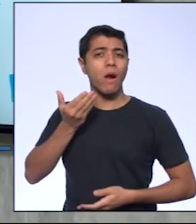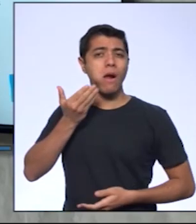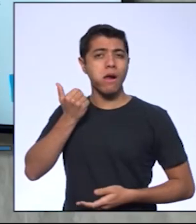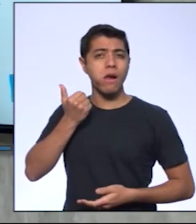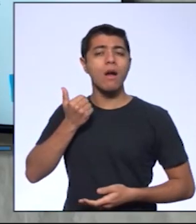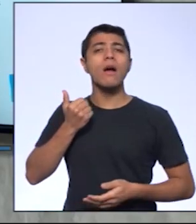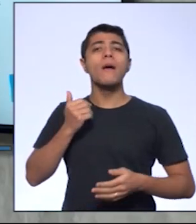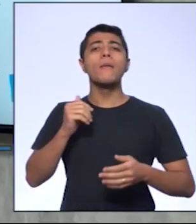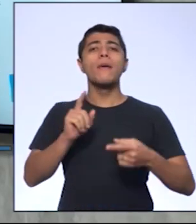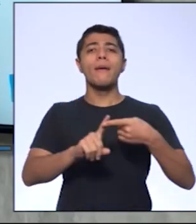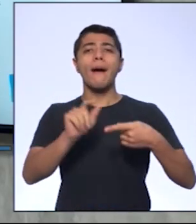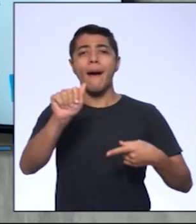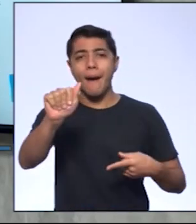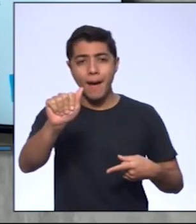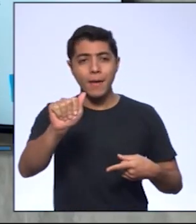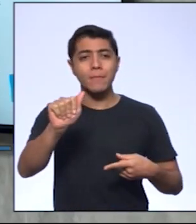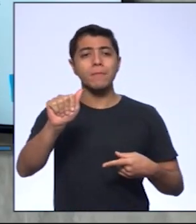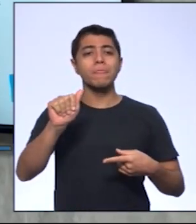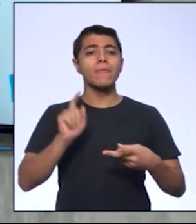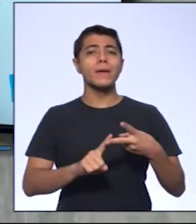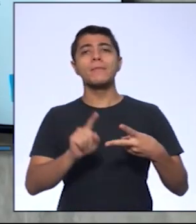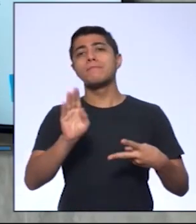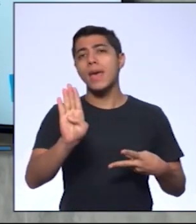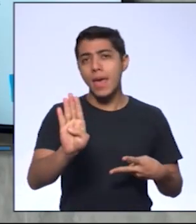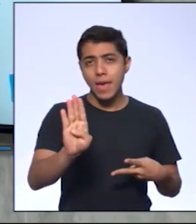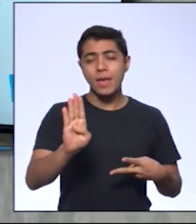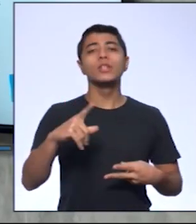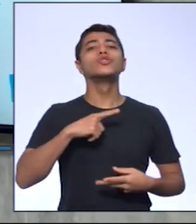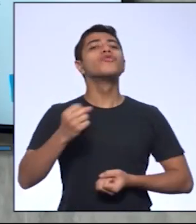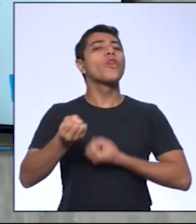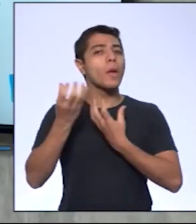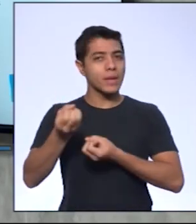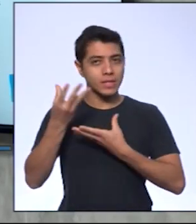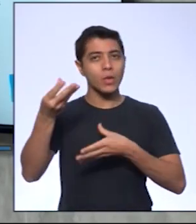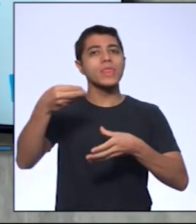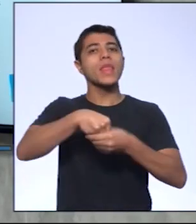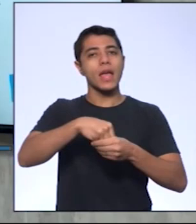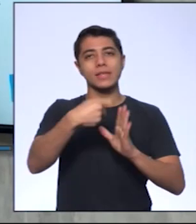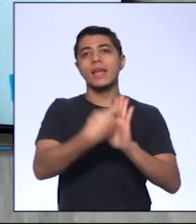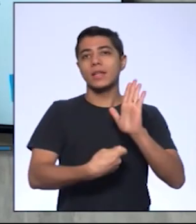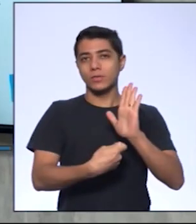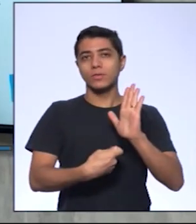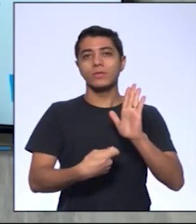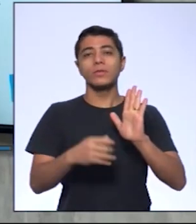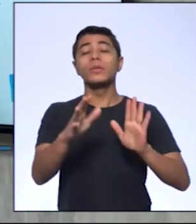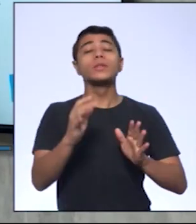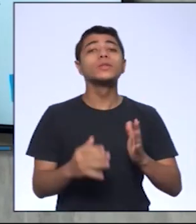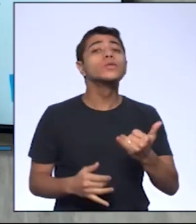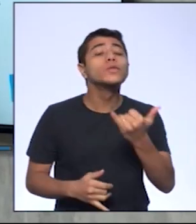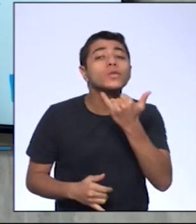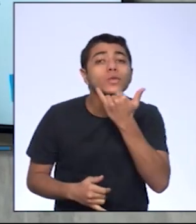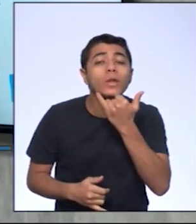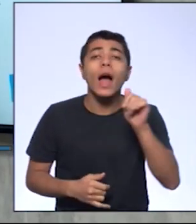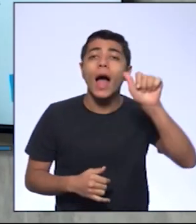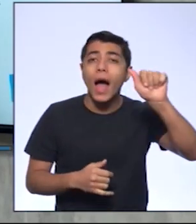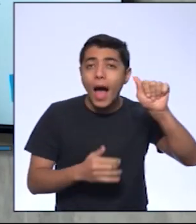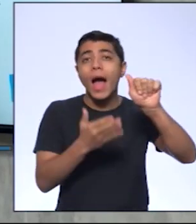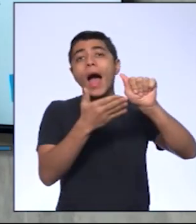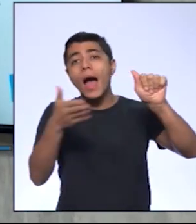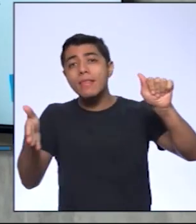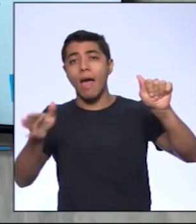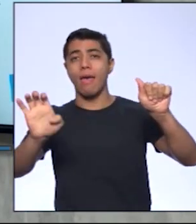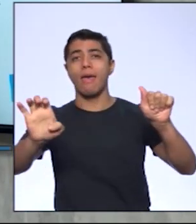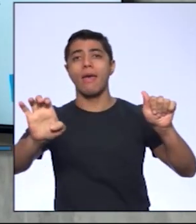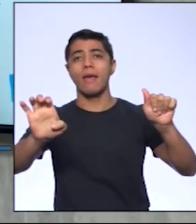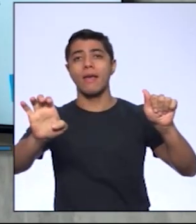B, ela traz informações que estão dentro do texto. Só que quando eu olho de A a E, todas as